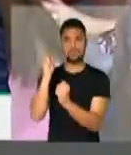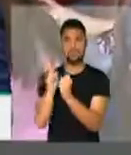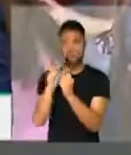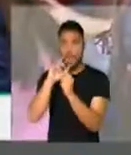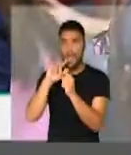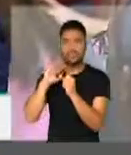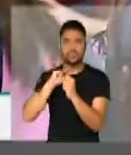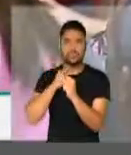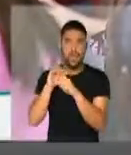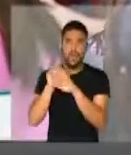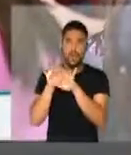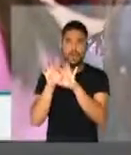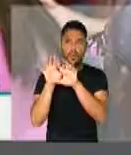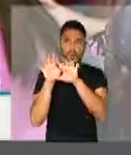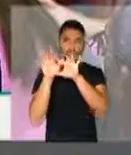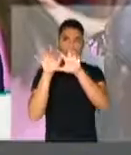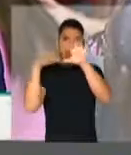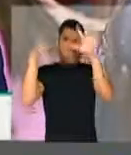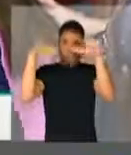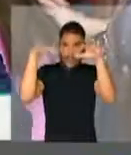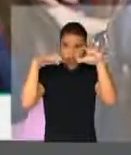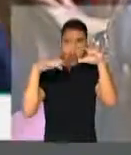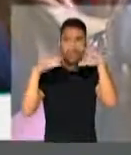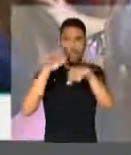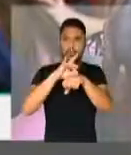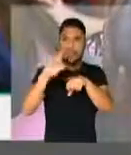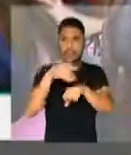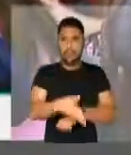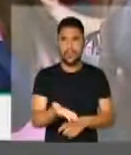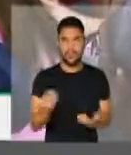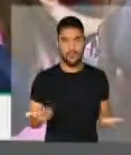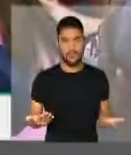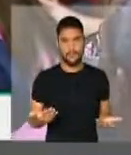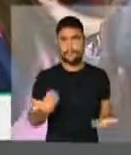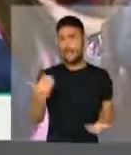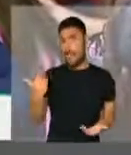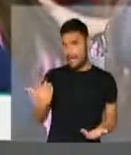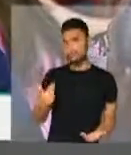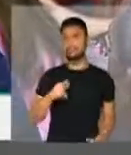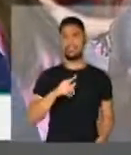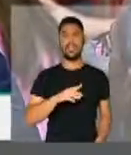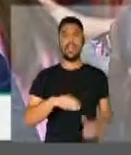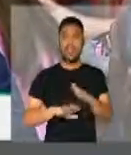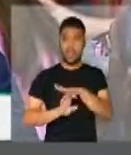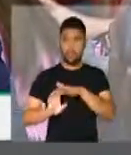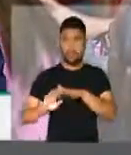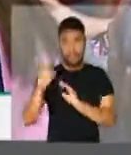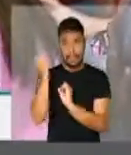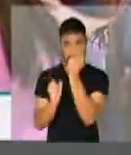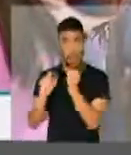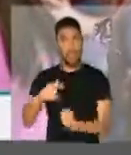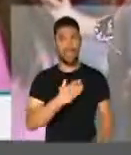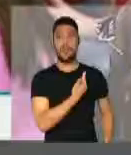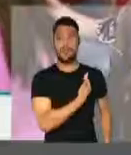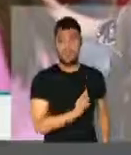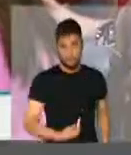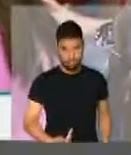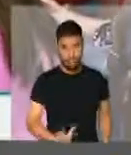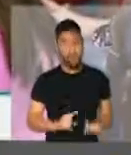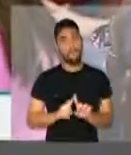que quando a companhia não era privatizada, isto não acontecia em Volta Redonda, mas